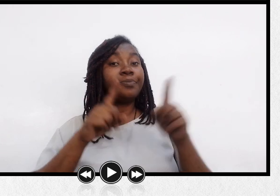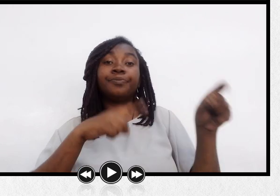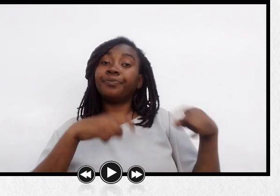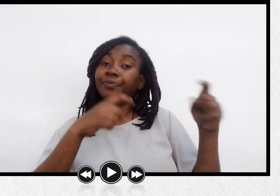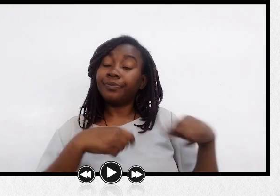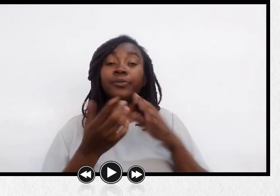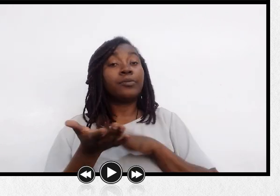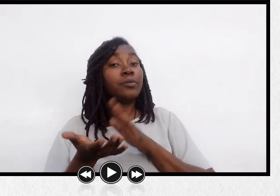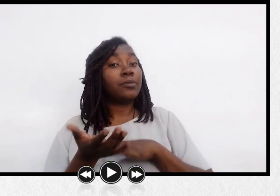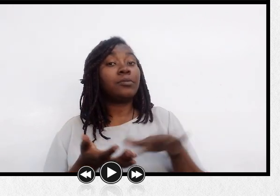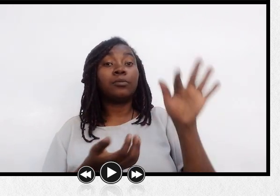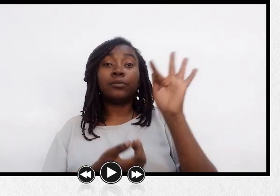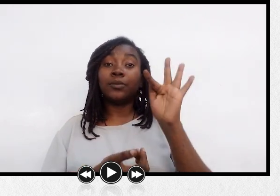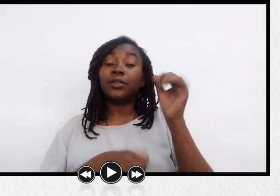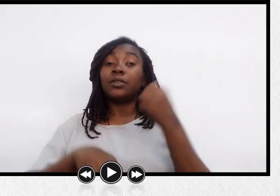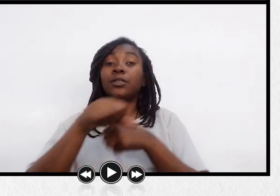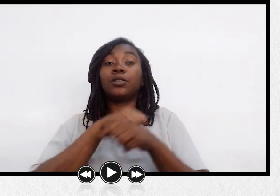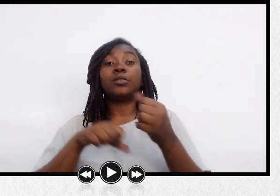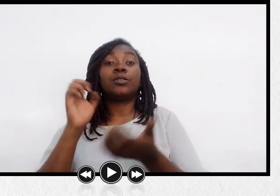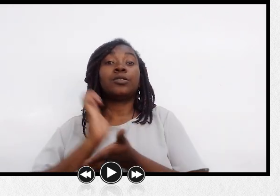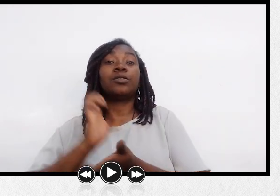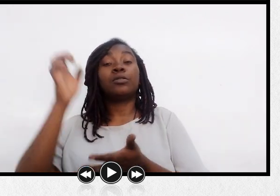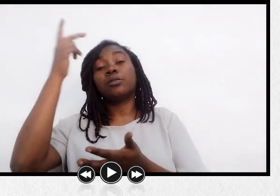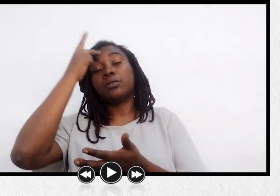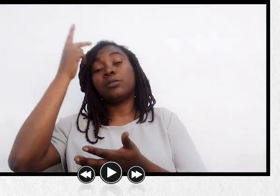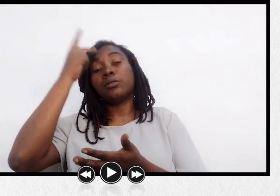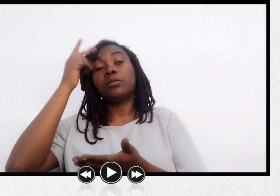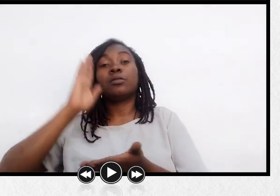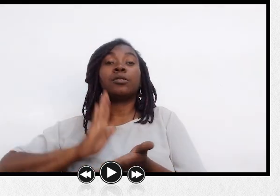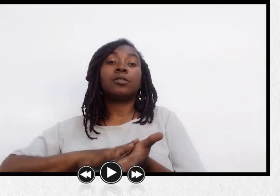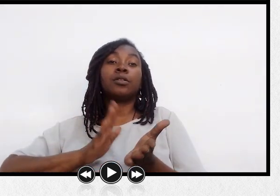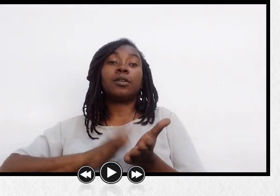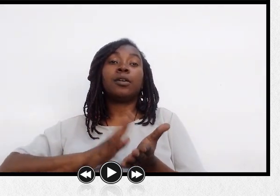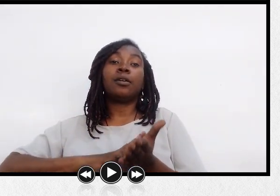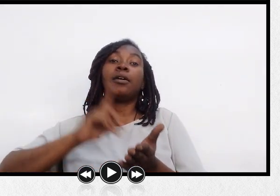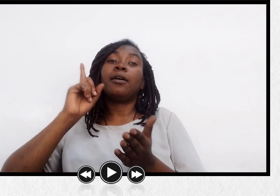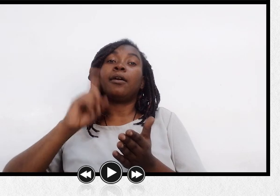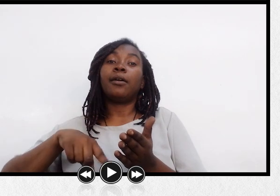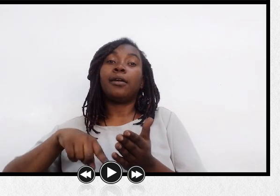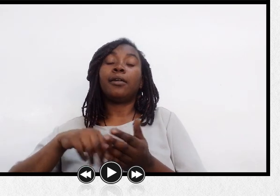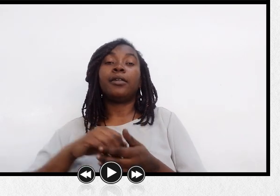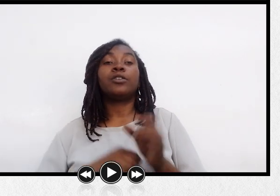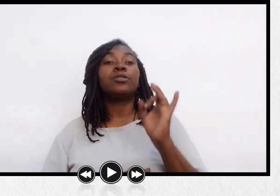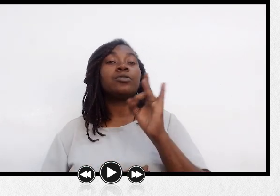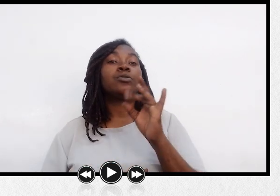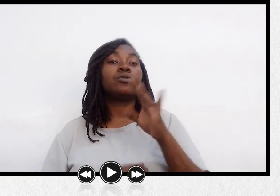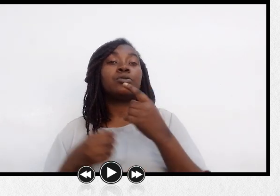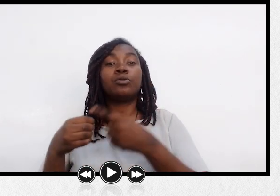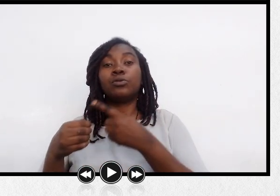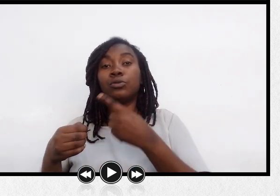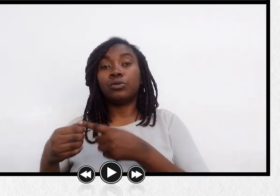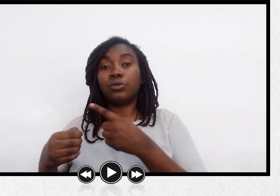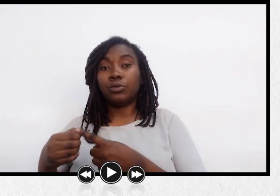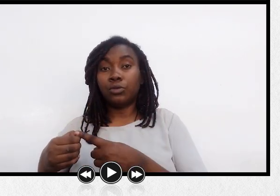A cobrança federal. No estado de São Paulo, a cobrança, ela ainda é só urbana. Então,